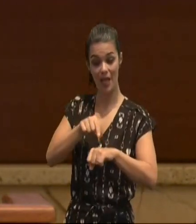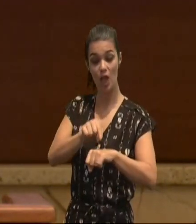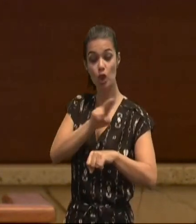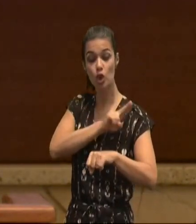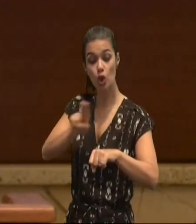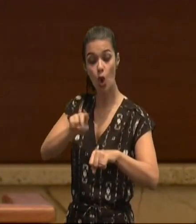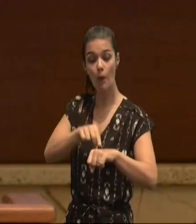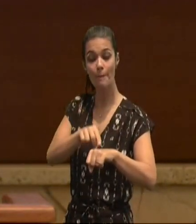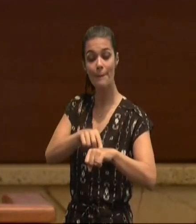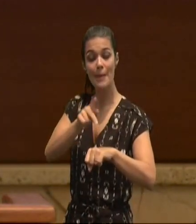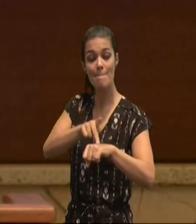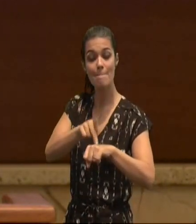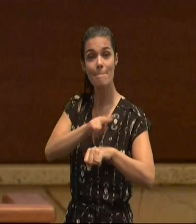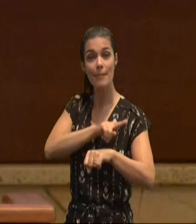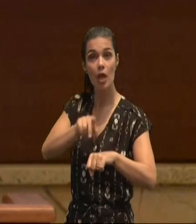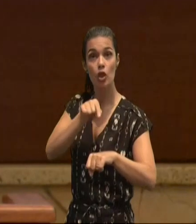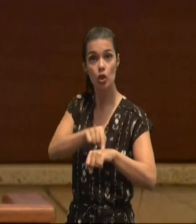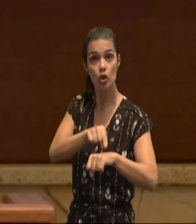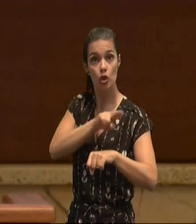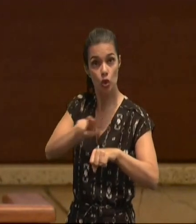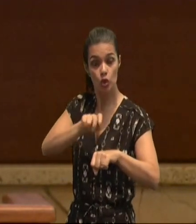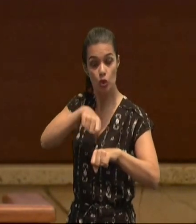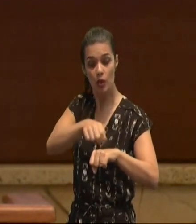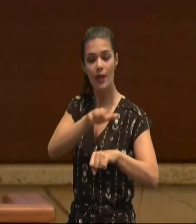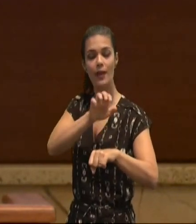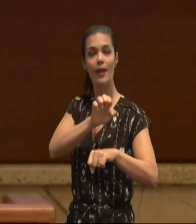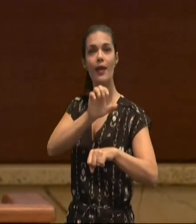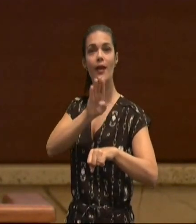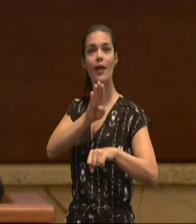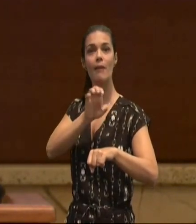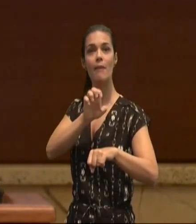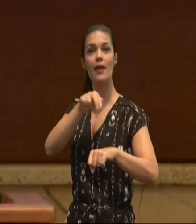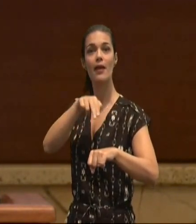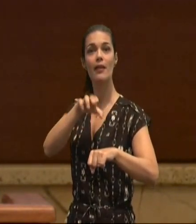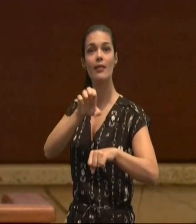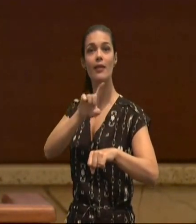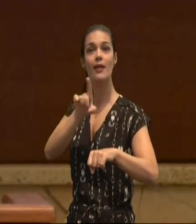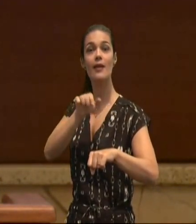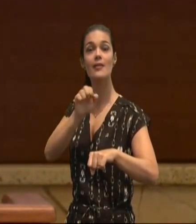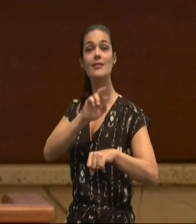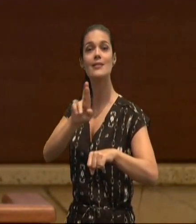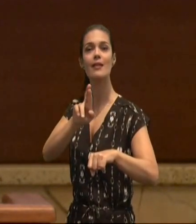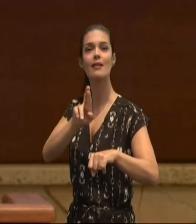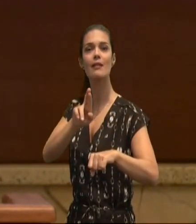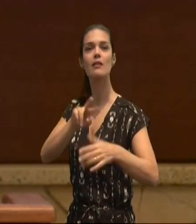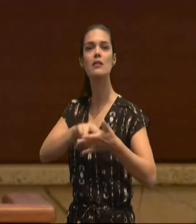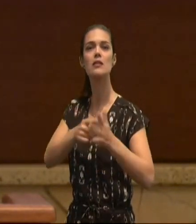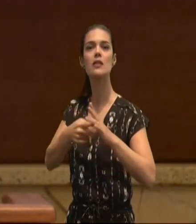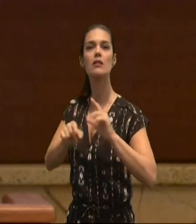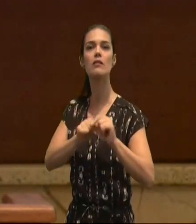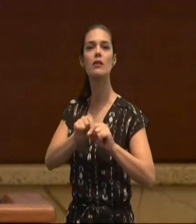àquela pedra de Ebenezer. Até aqui nos ajudou o Senhor.